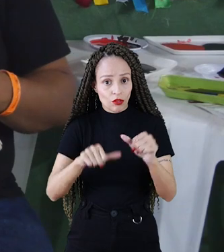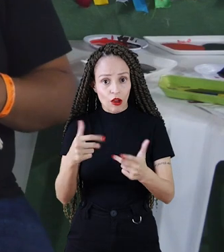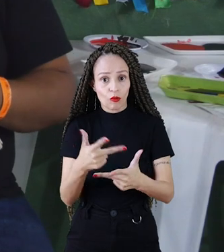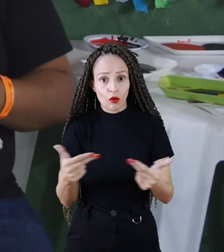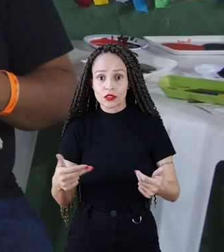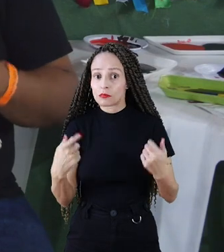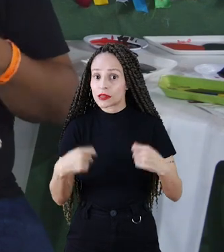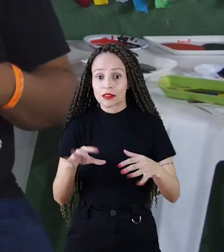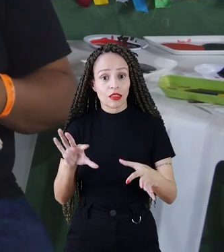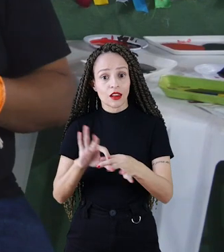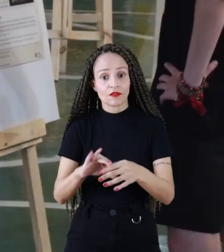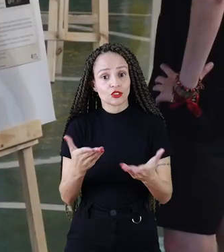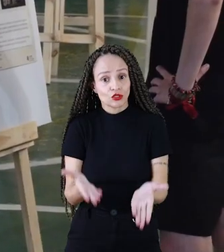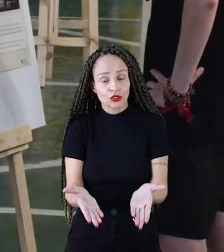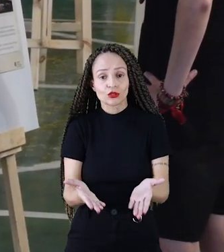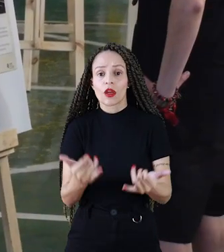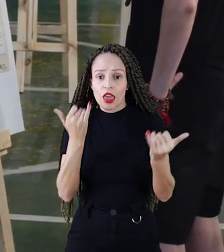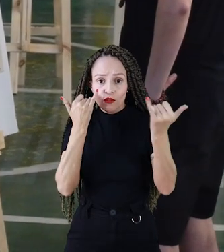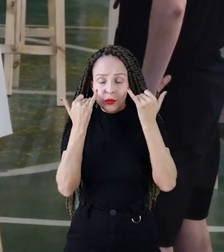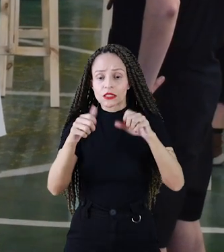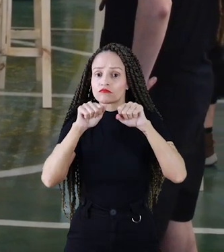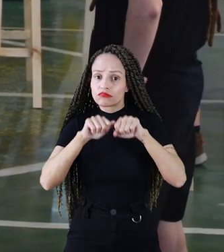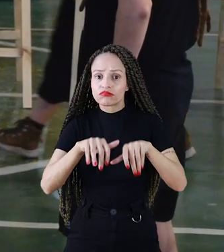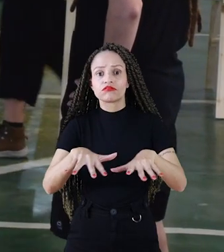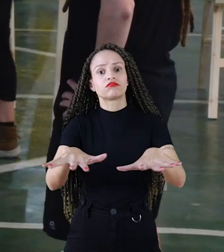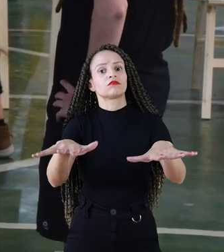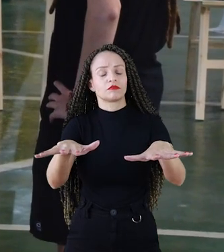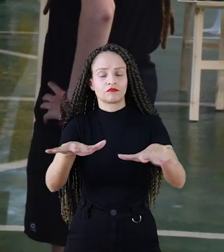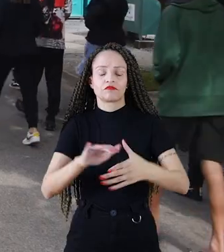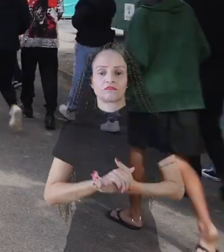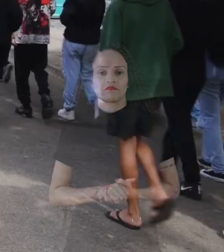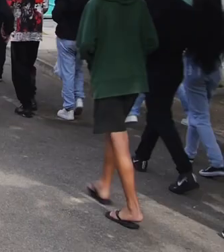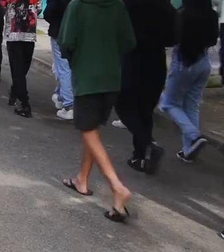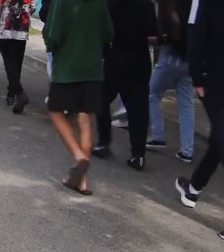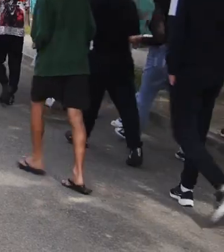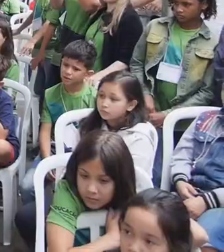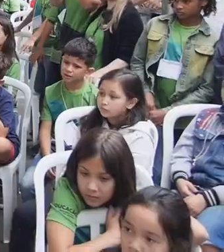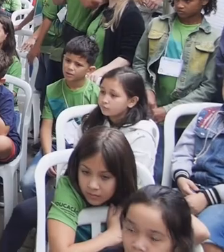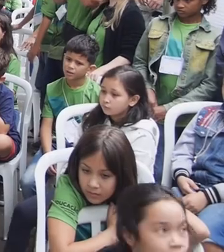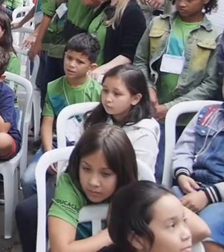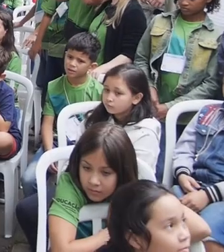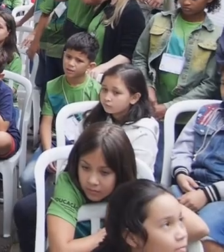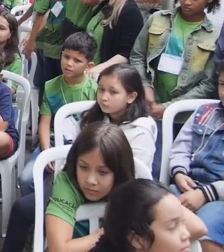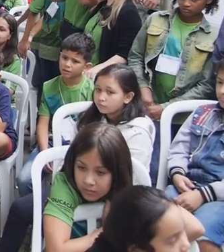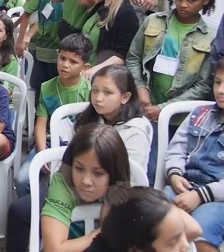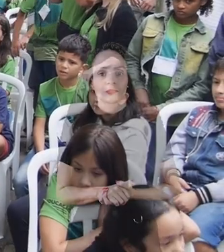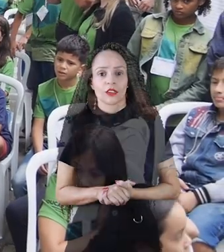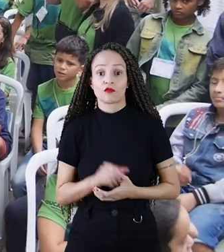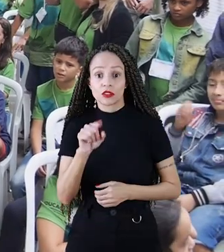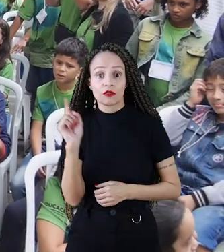mudar alguma coisa tem que ser Através disso as informações precisam chegar em quem elas TM que chegar no palco grupo cultural